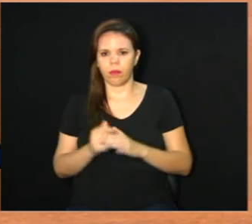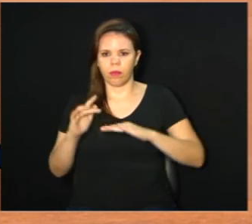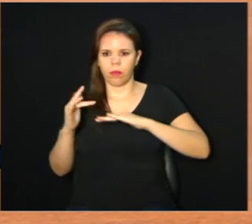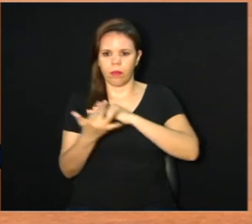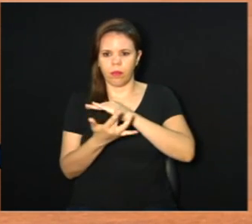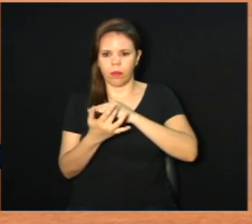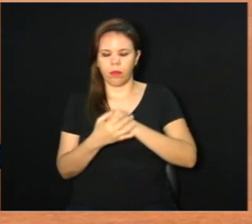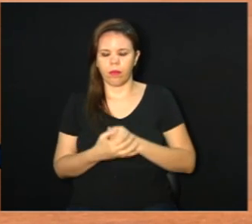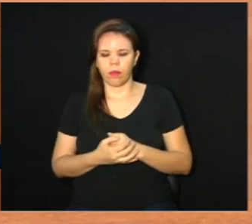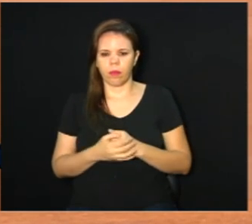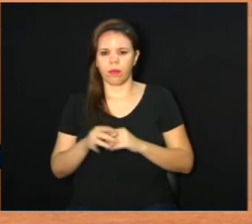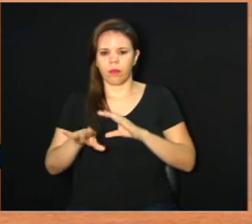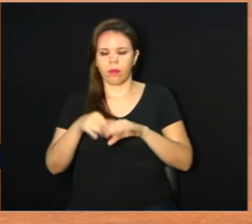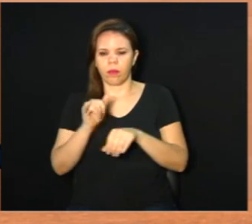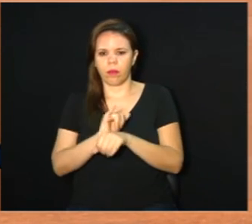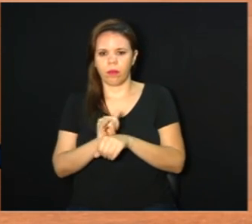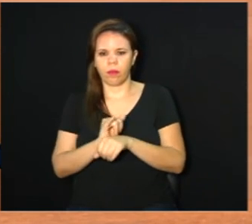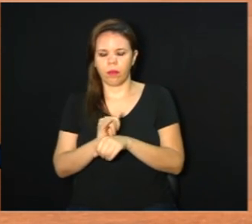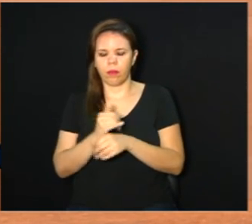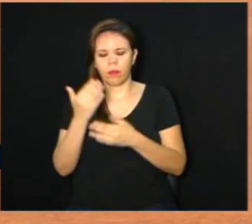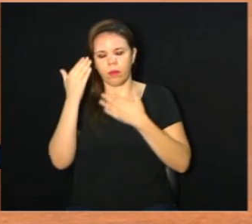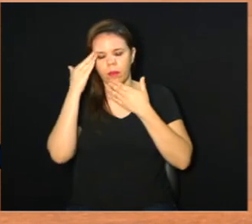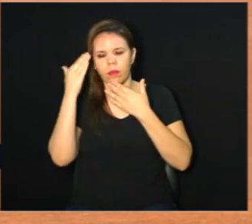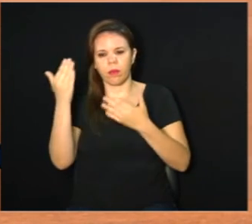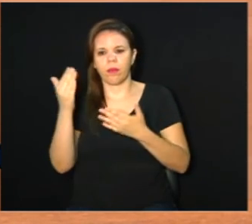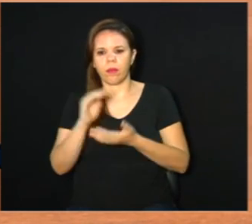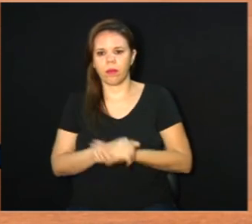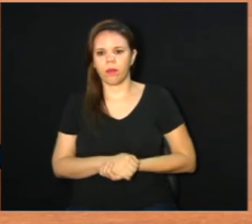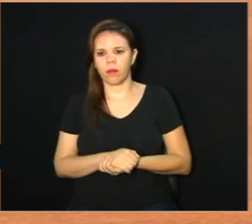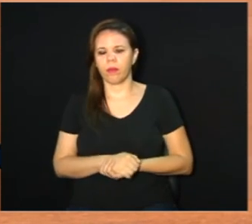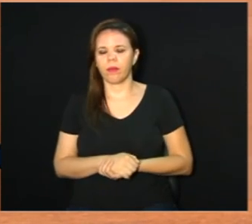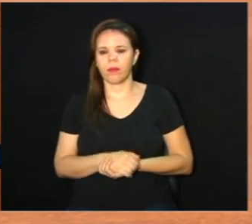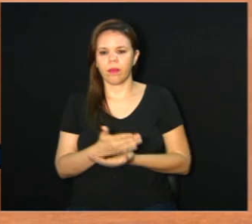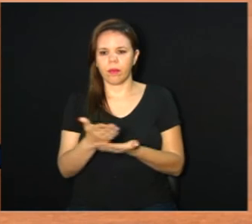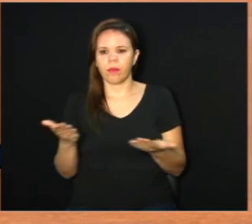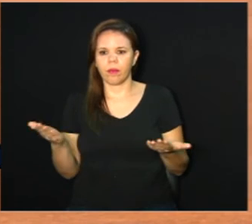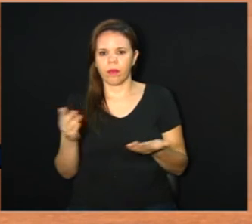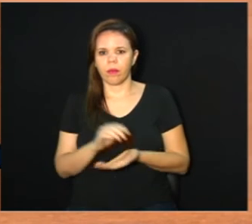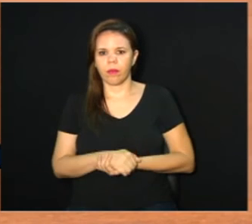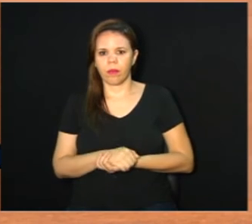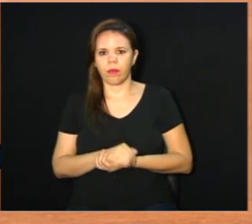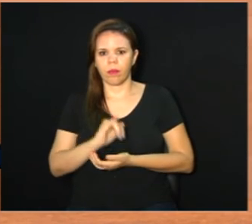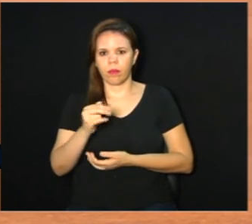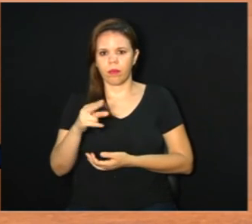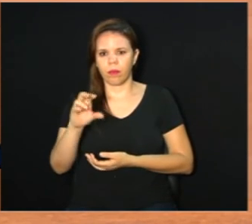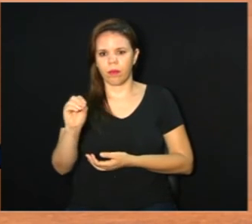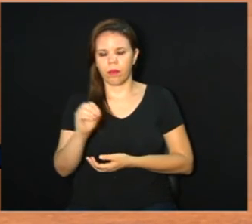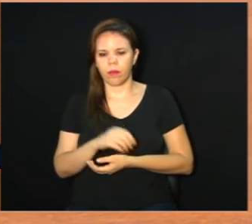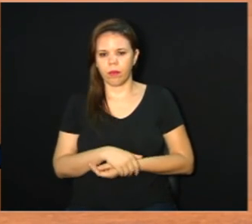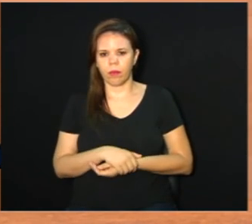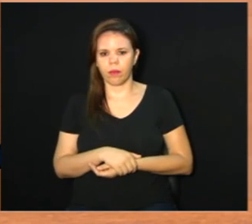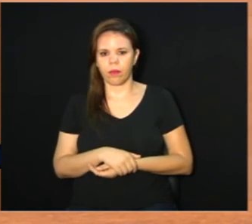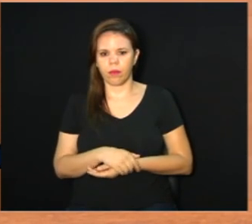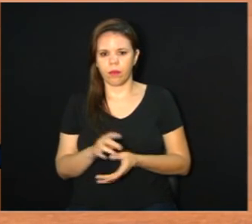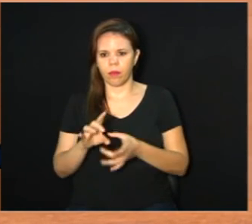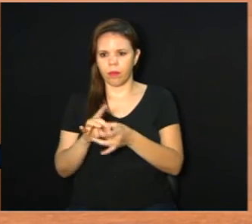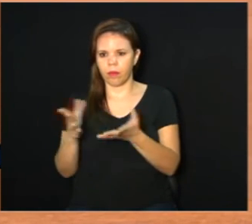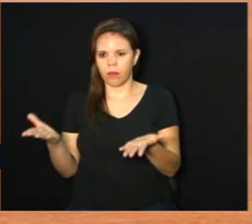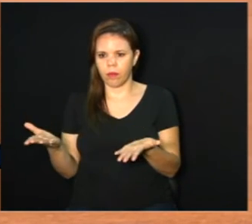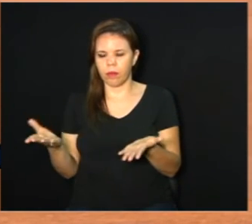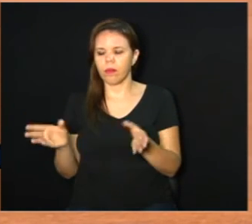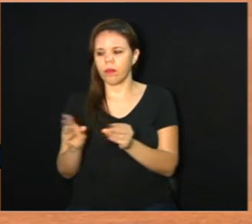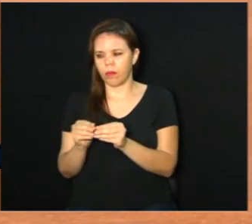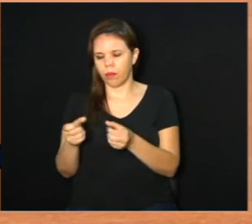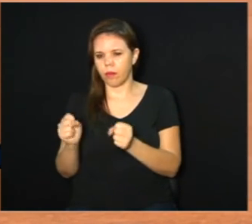redes sociais, no YouTube. Então, agradecer você, Juliano, e deixá-lo aí para suas